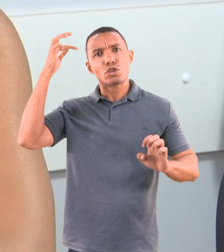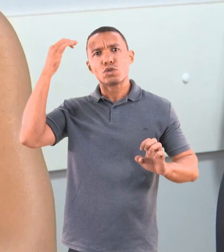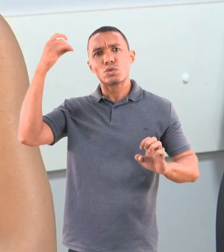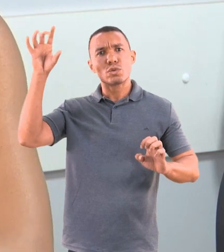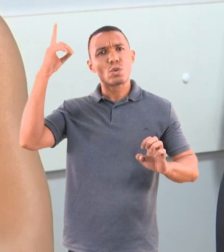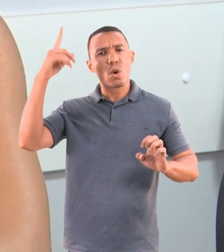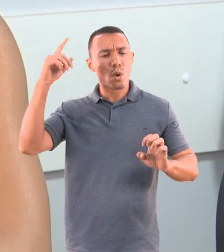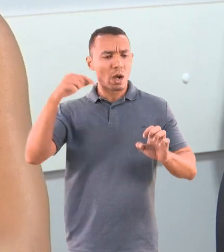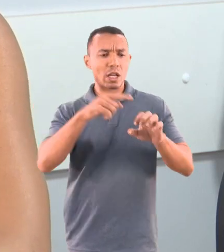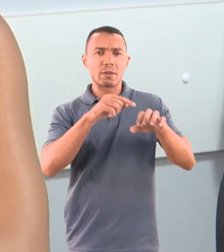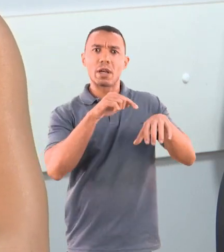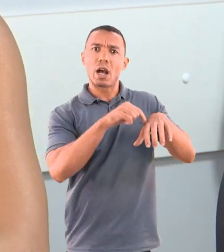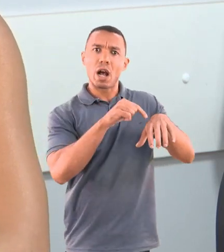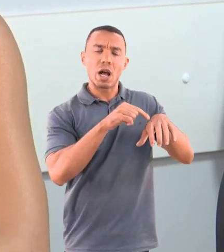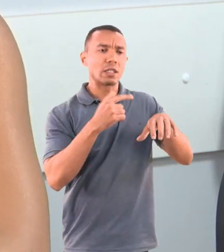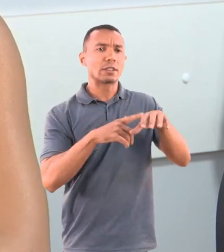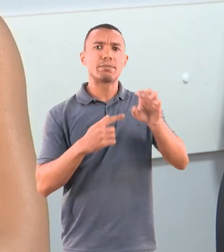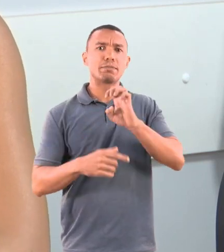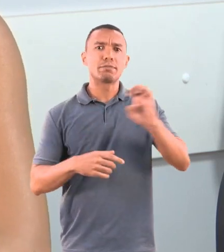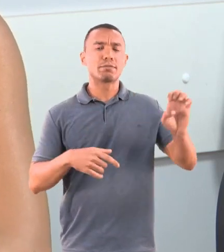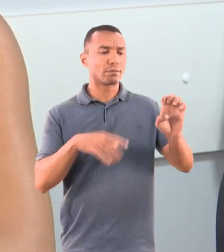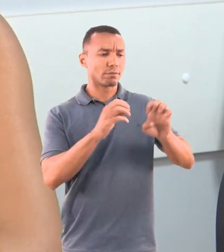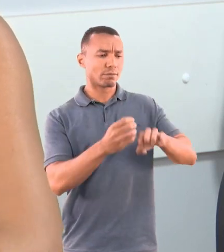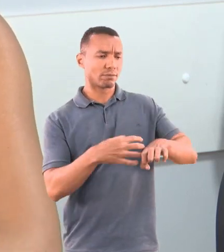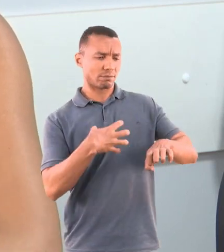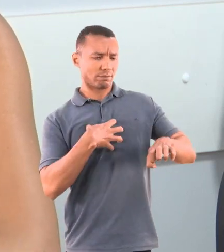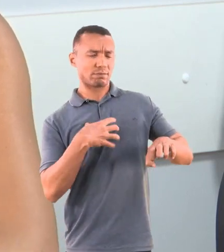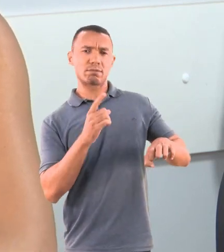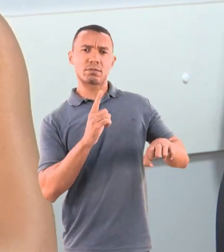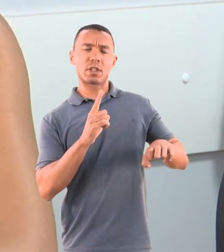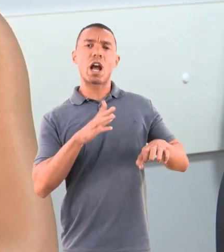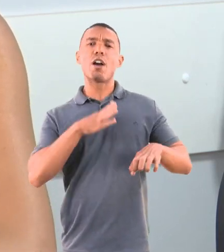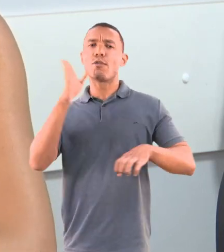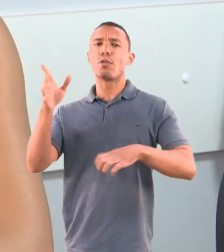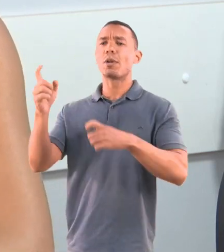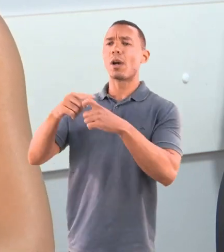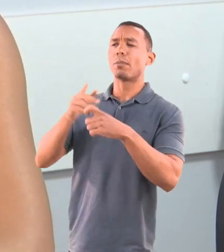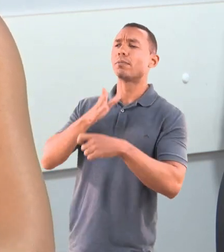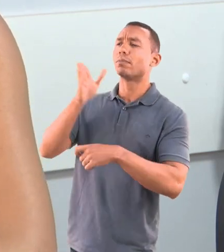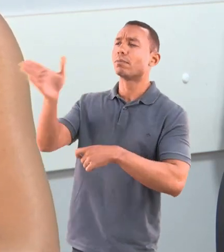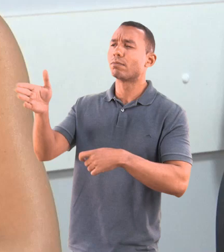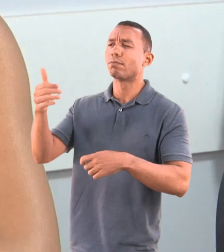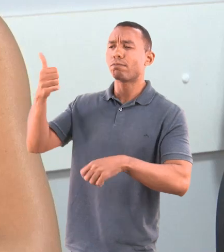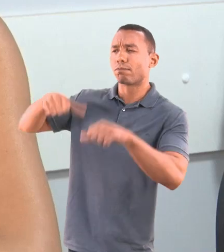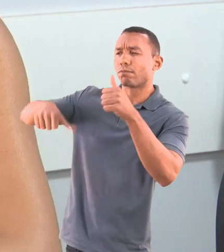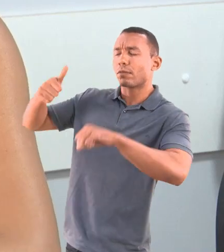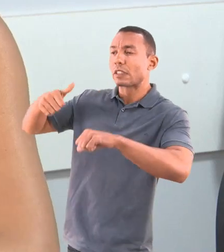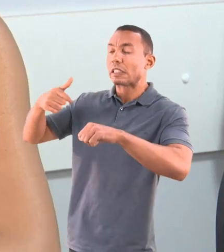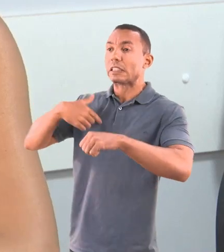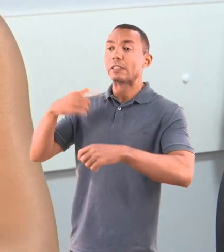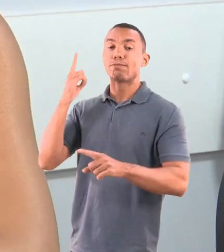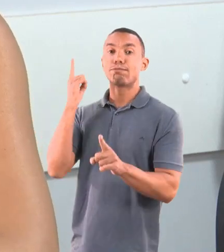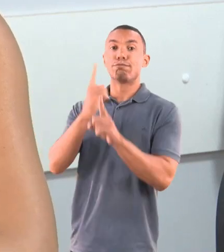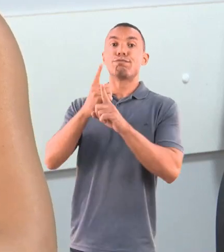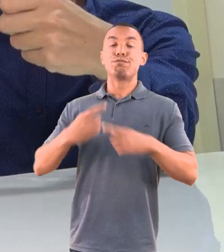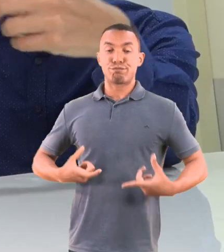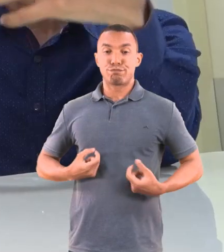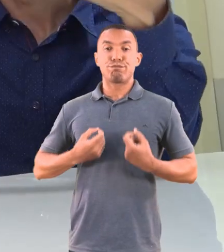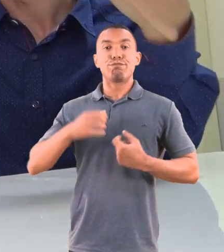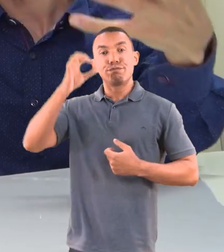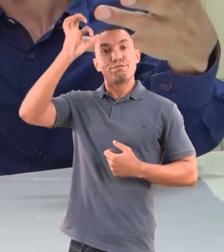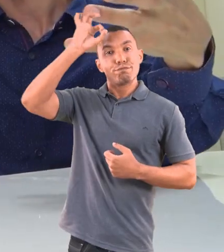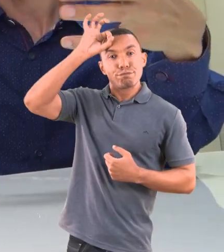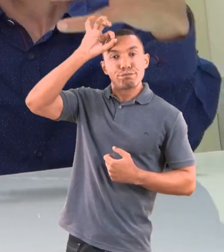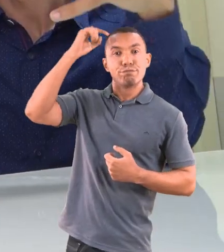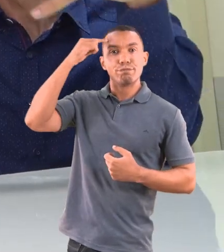a dormência do lado esquerdo estava afetando minha mão. Aí eu vim na urgência e foi quando eu descobri o tumor.